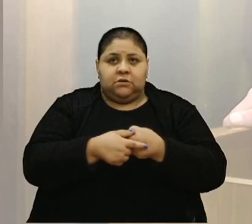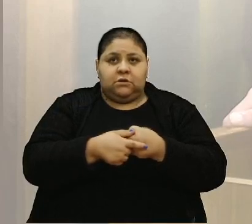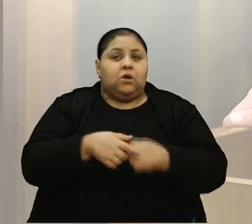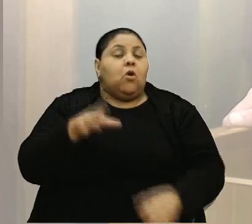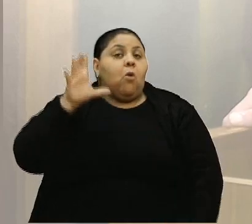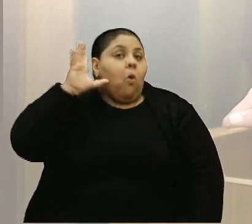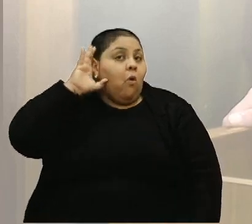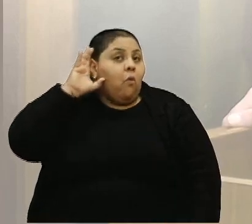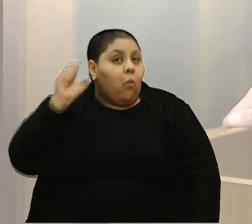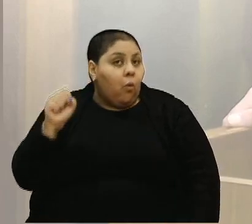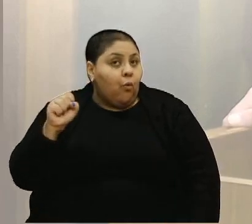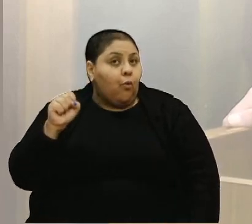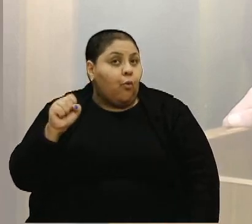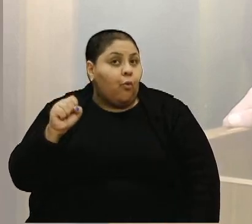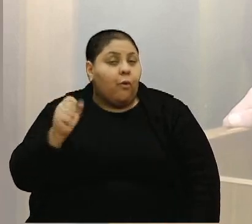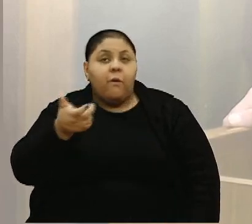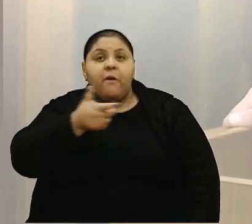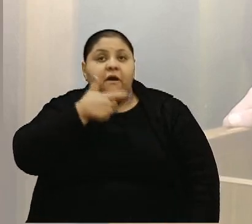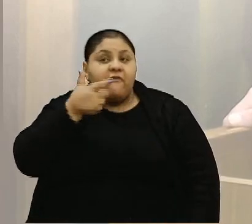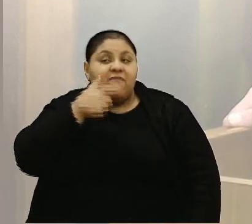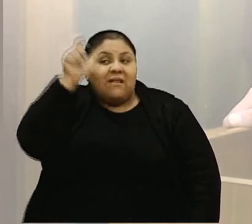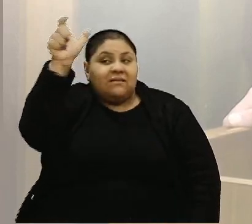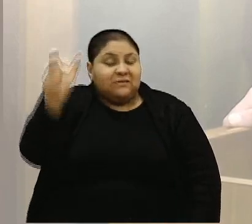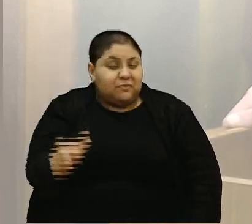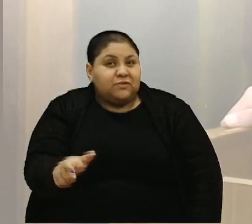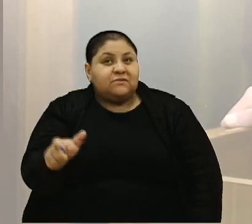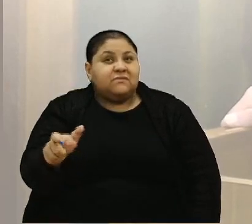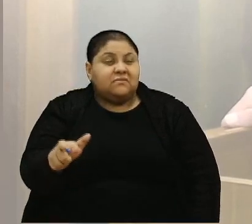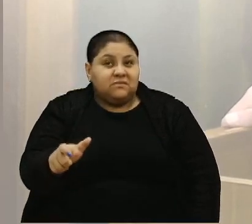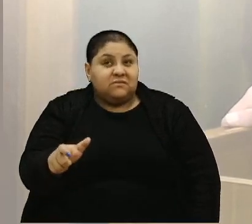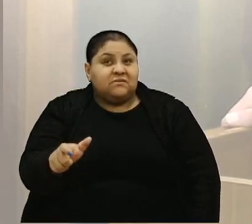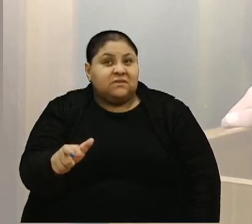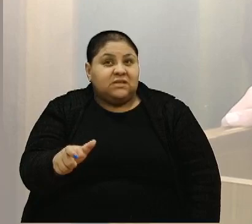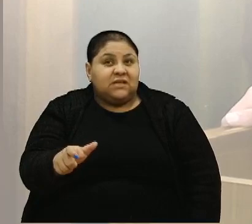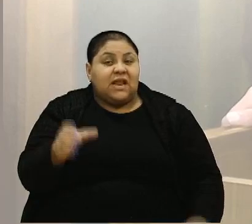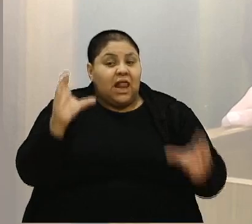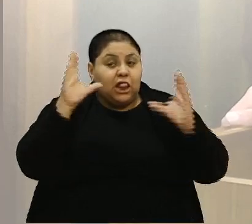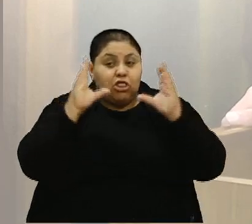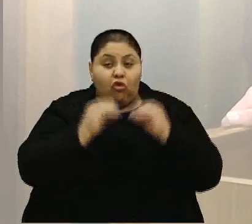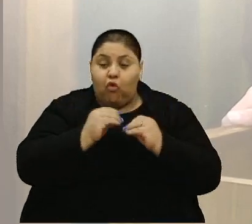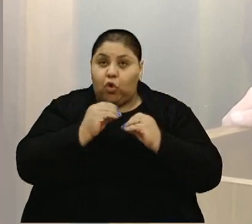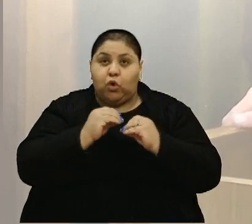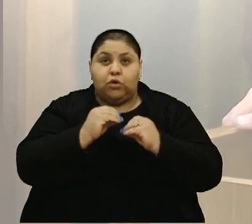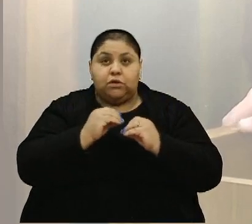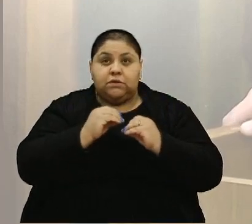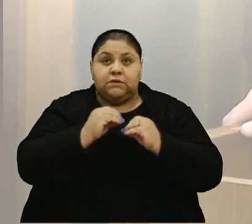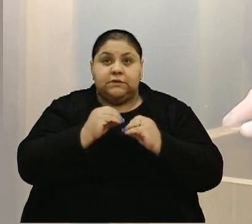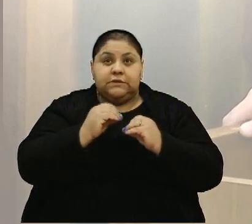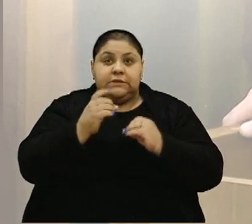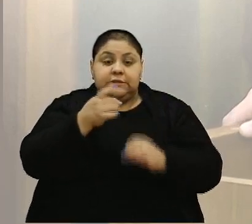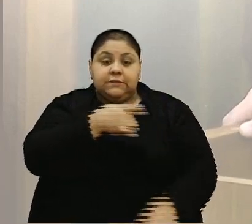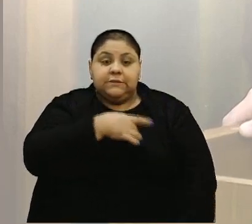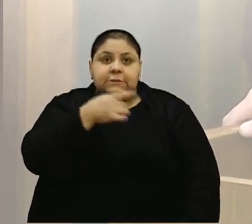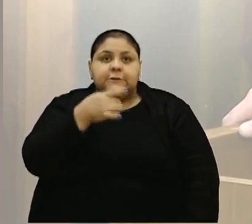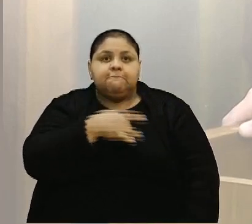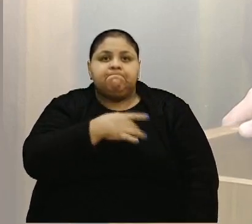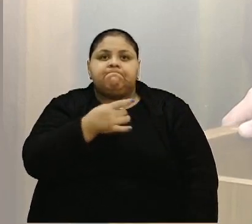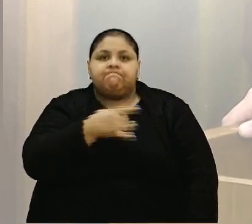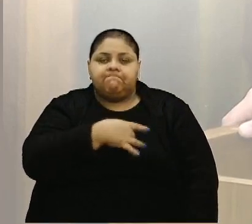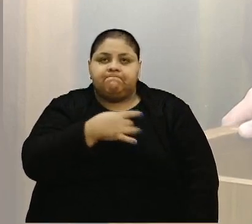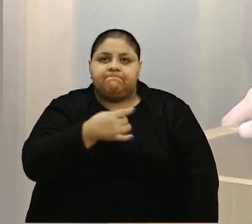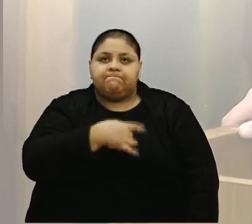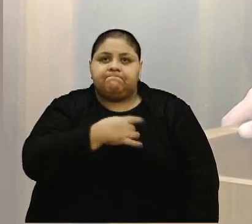Ouvir o relato dos moradores sobre aquela noite é algo desesperador.